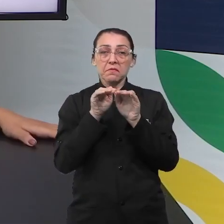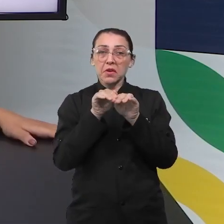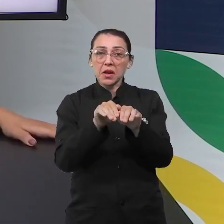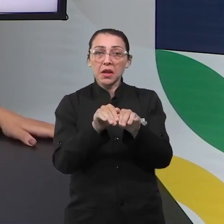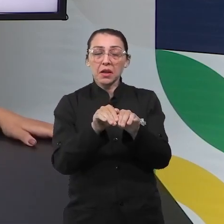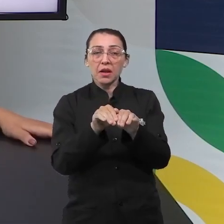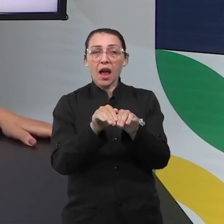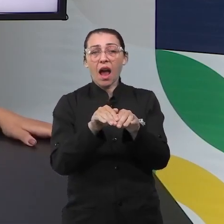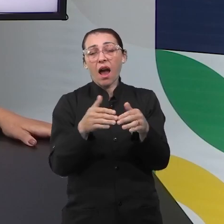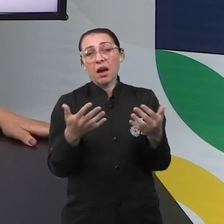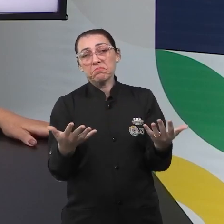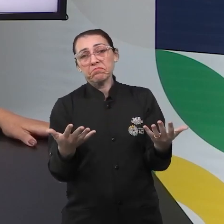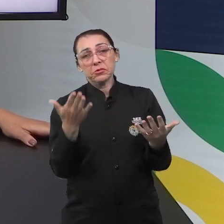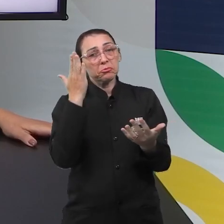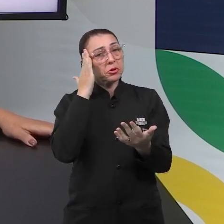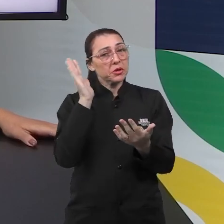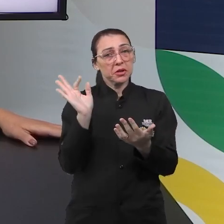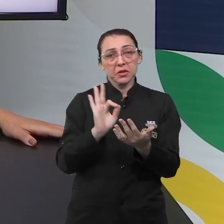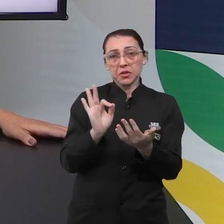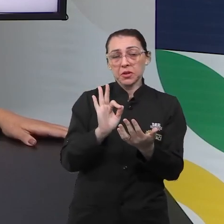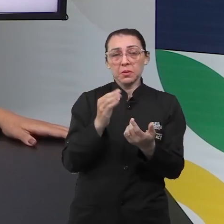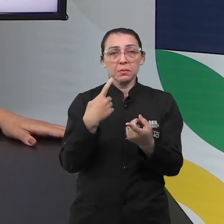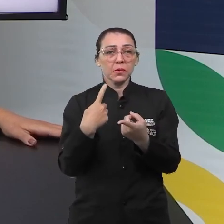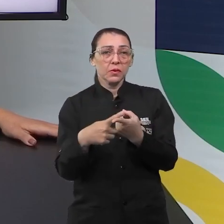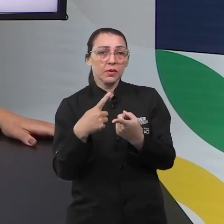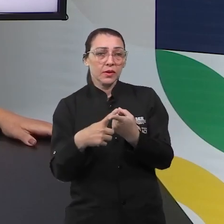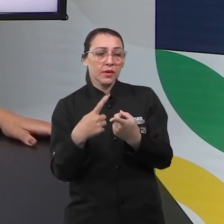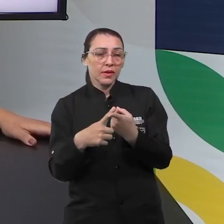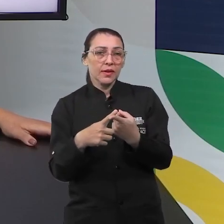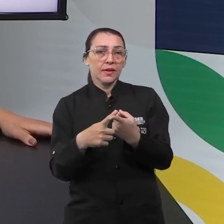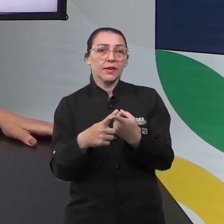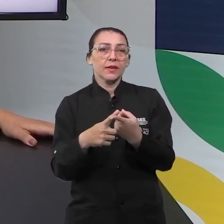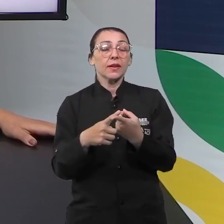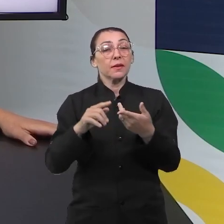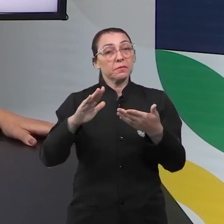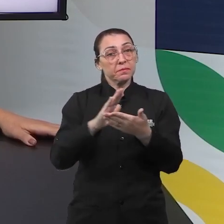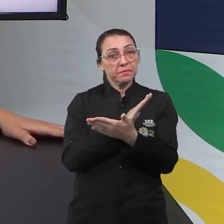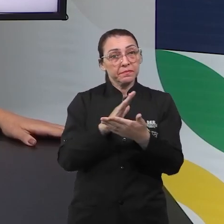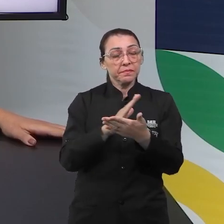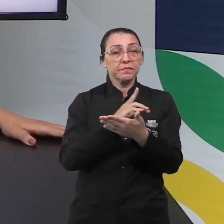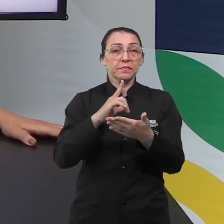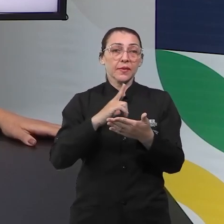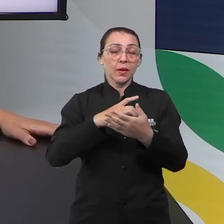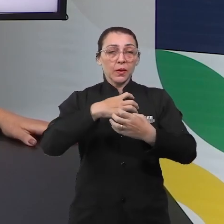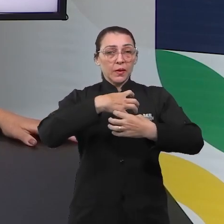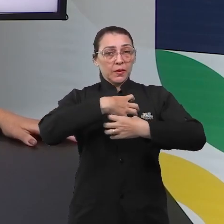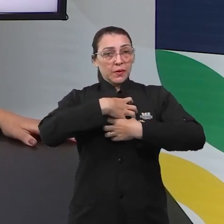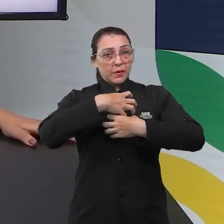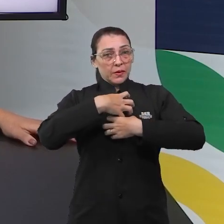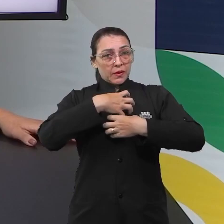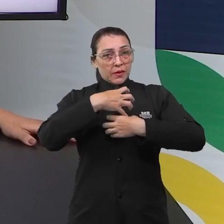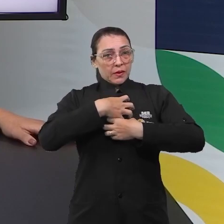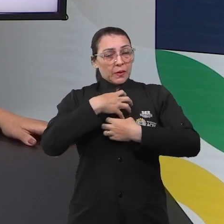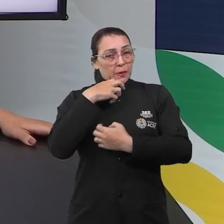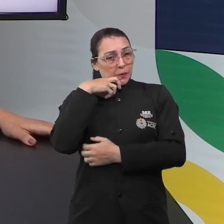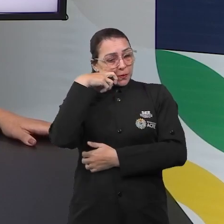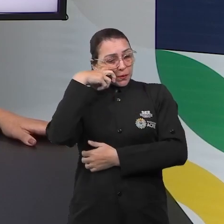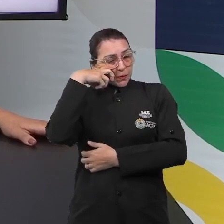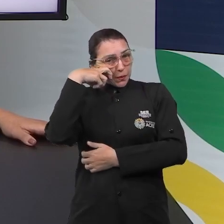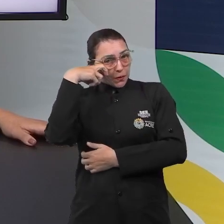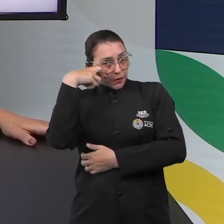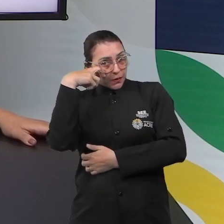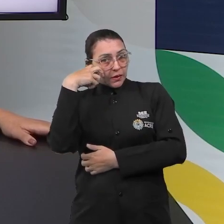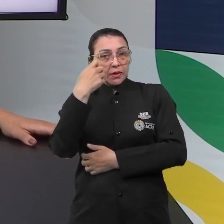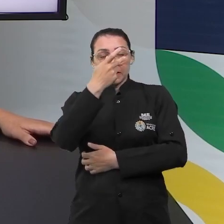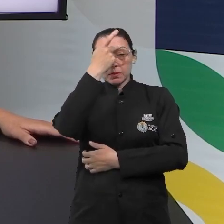vai dizer, ah, eu não entendi. Por quê? Porque muitas das vezes vem um sentimento de vergonha, então nem sempre